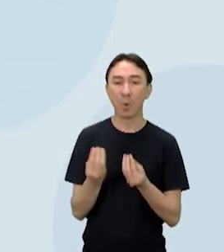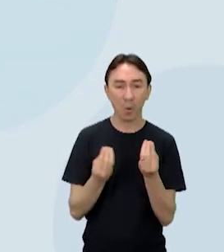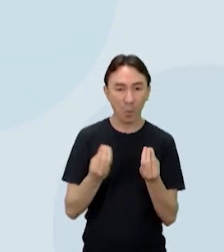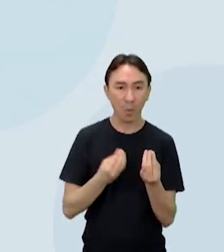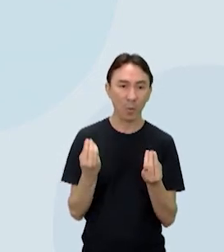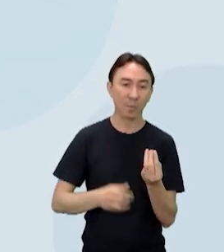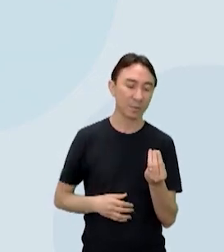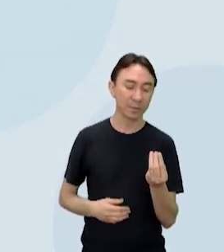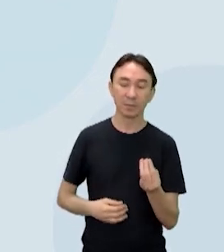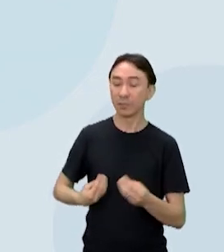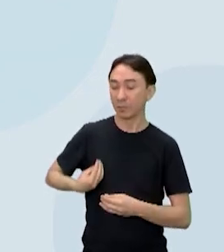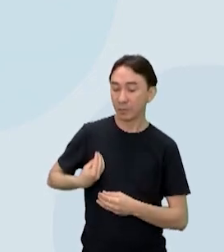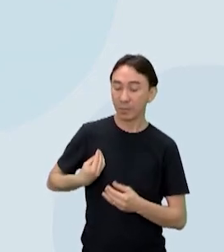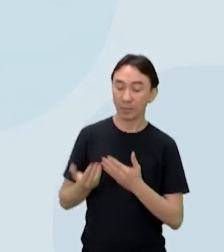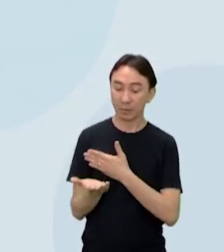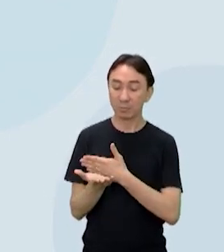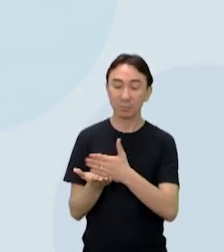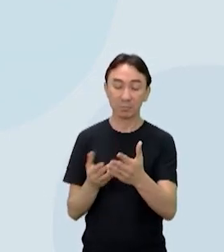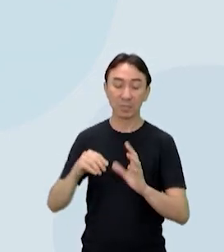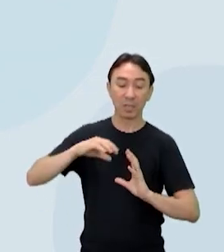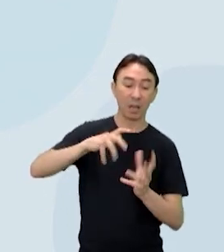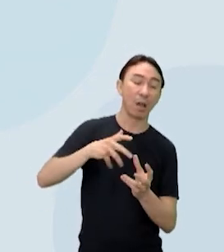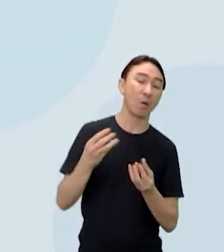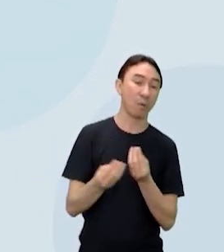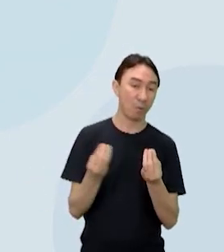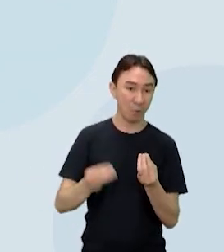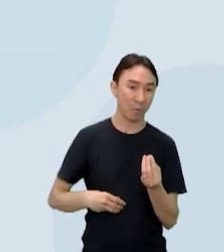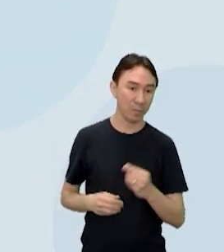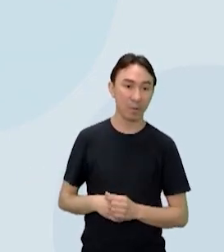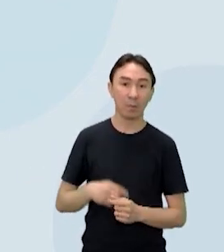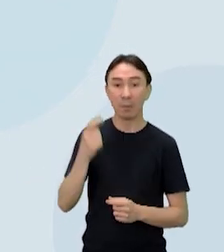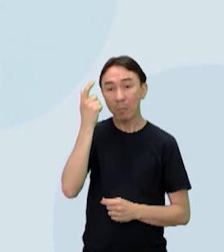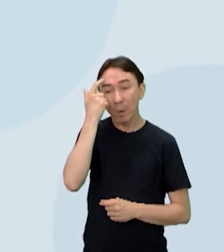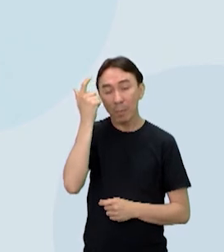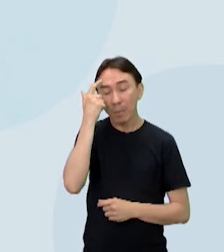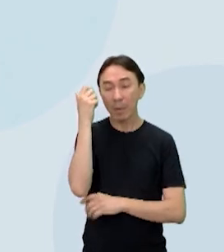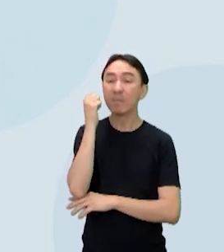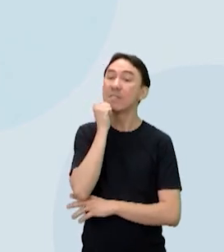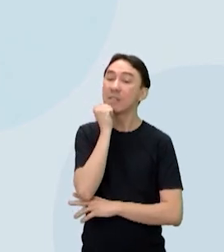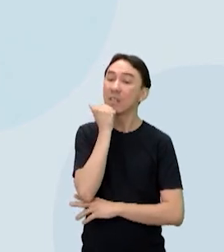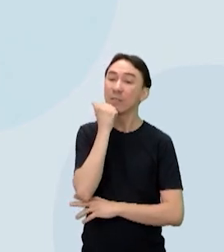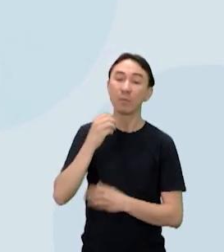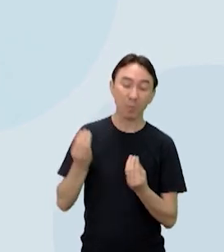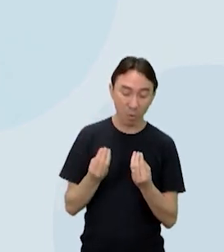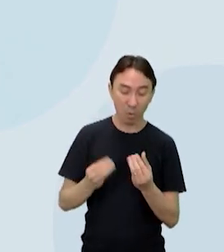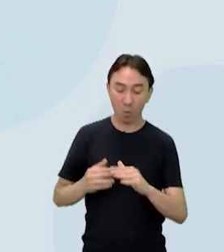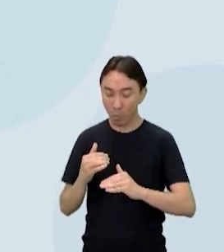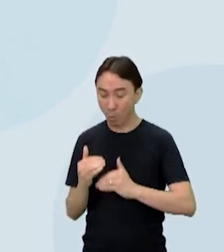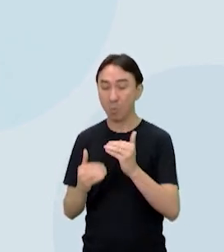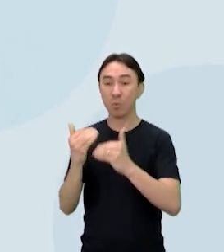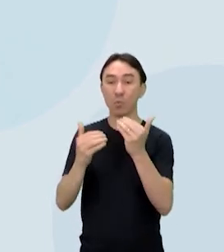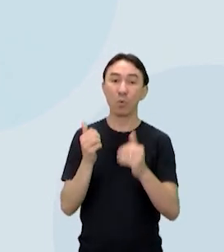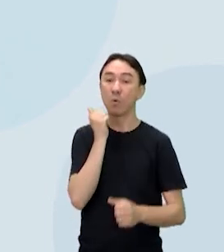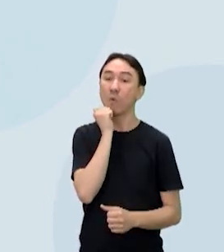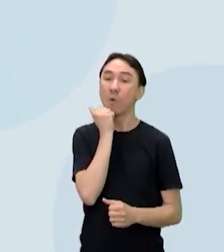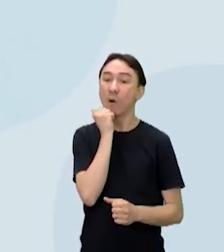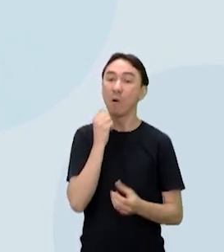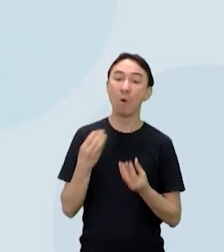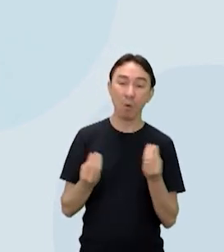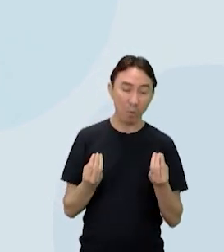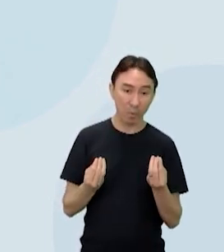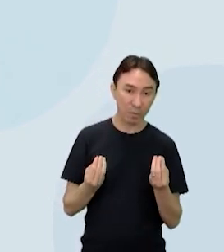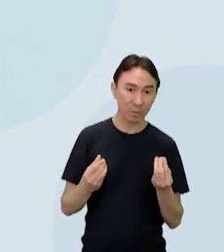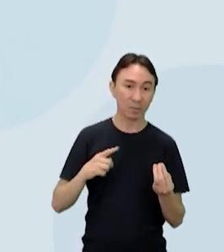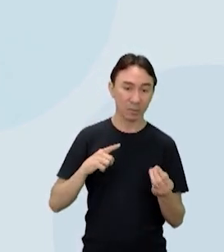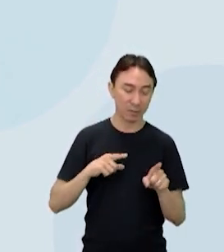do pensamento científico. E nessa evolução entra também a evolução das teorias da